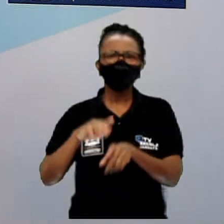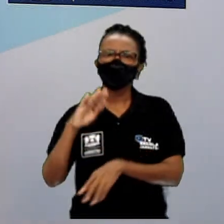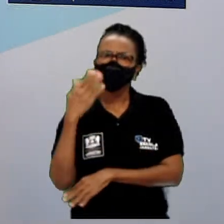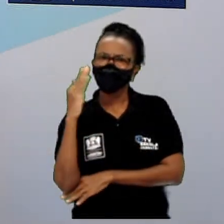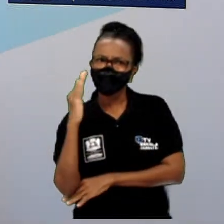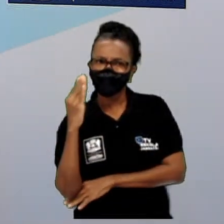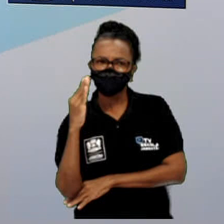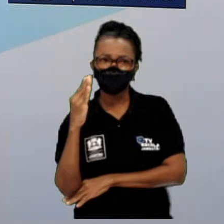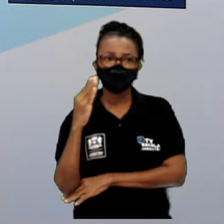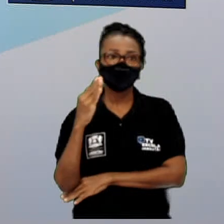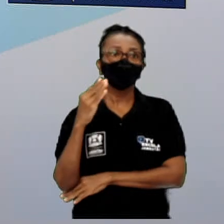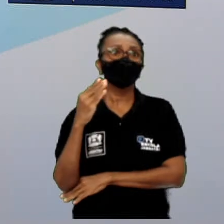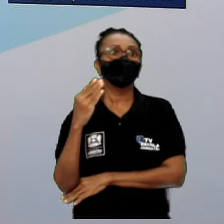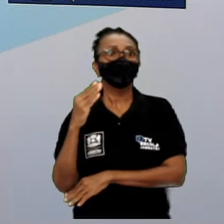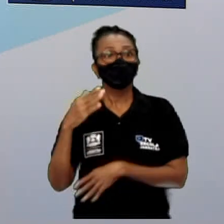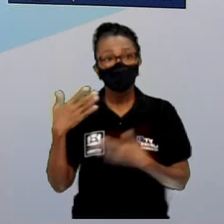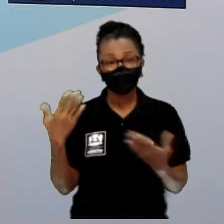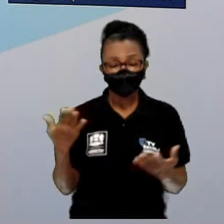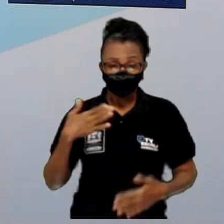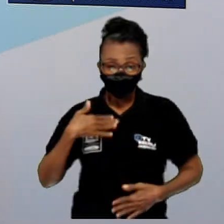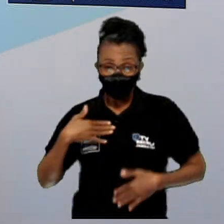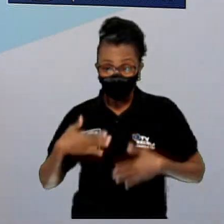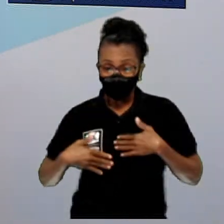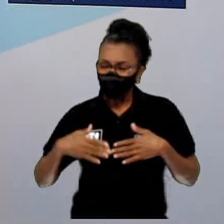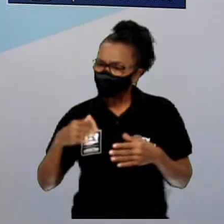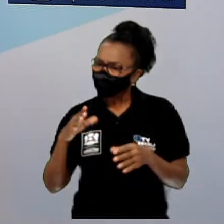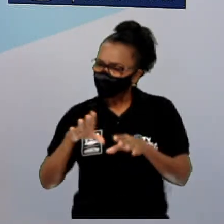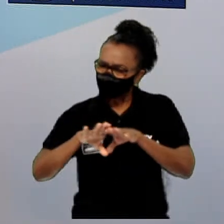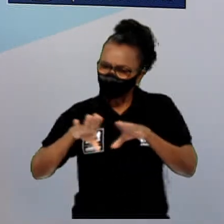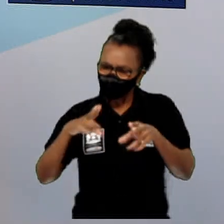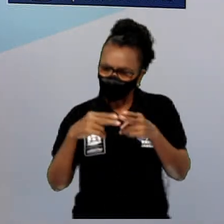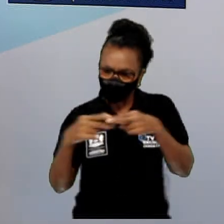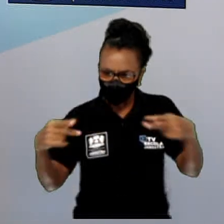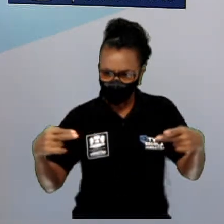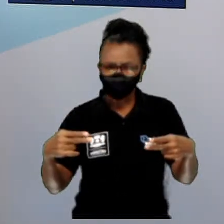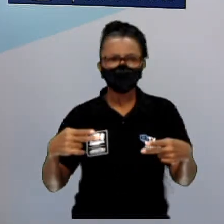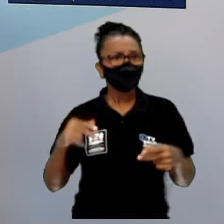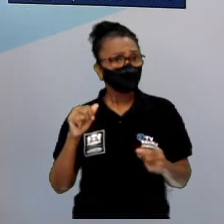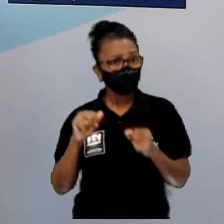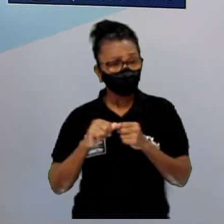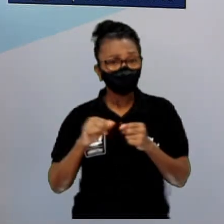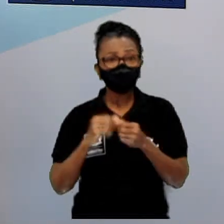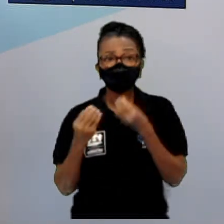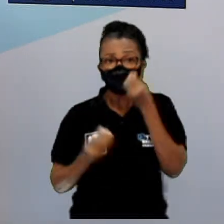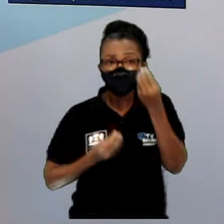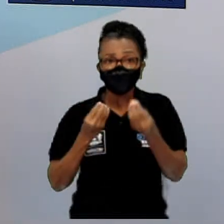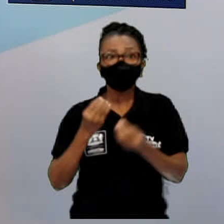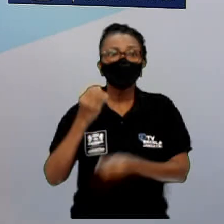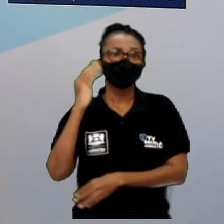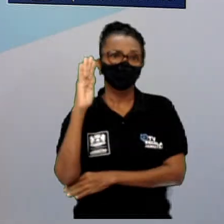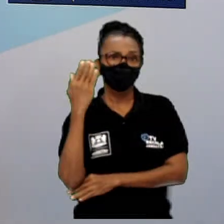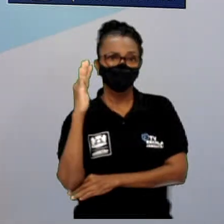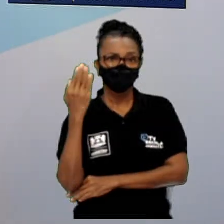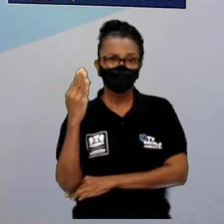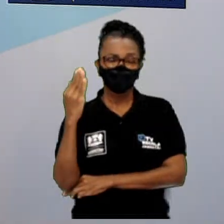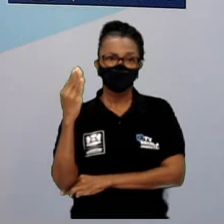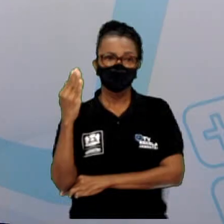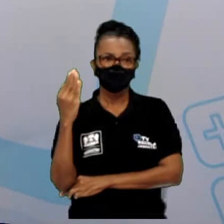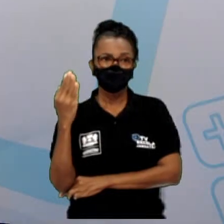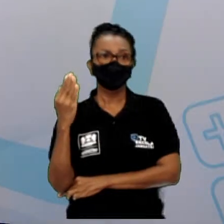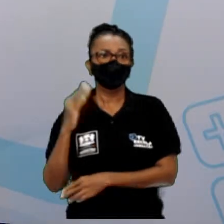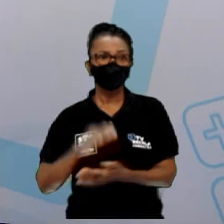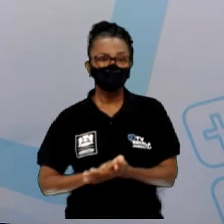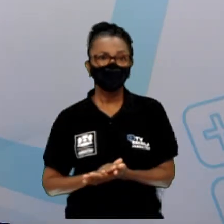a maioria do corpo, da estrutura desse objeto, são feitos de madeira. A madeira, ela tem